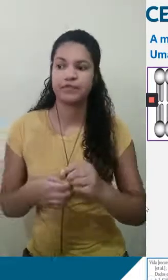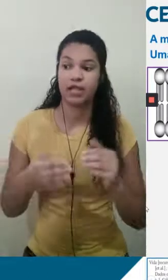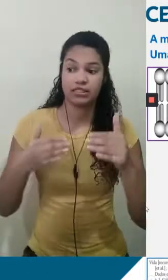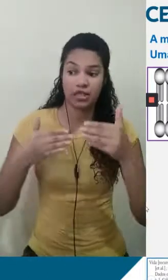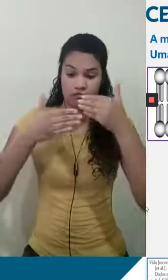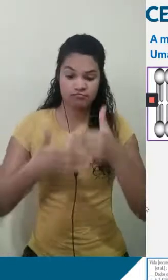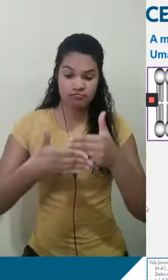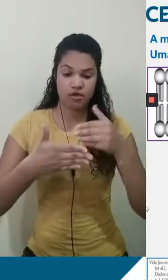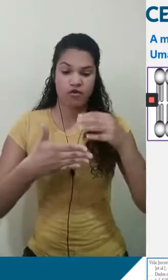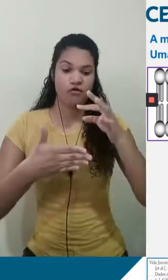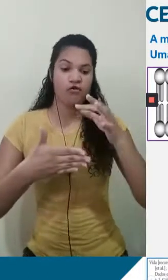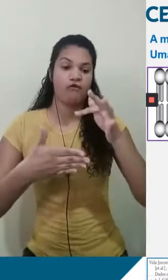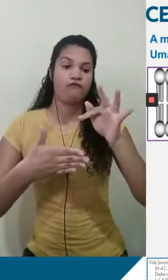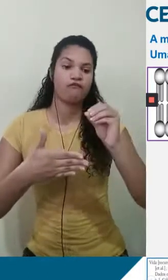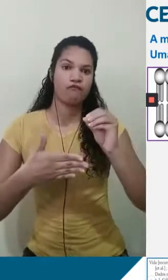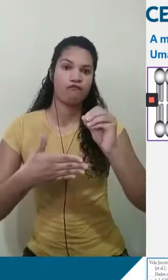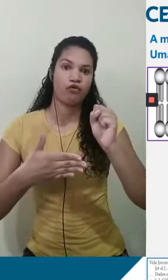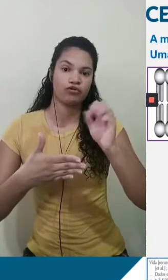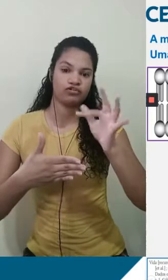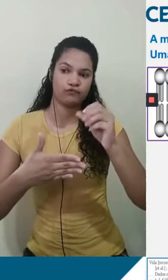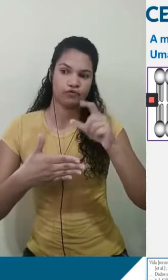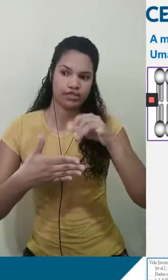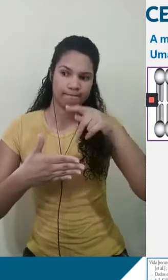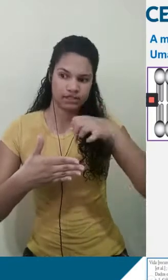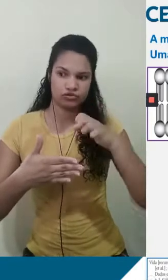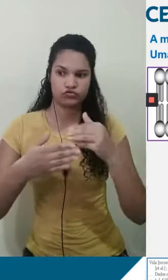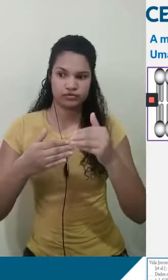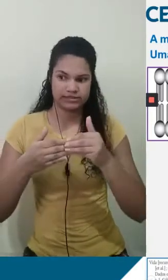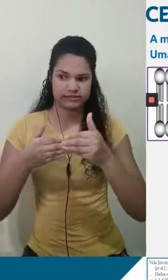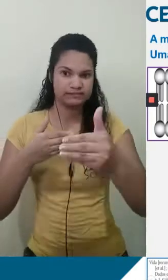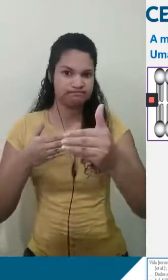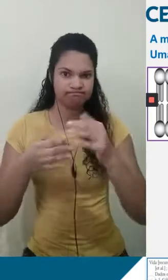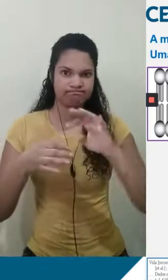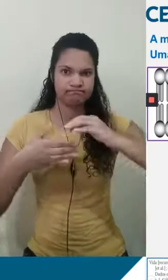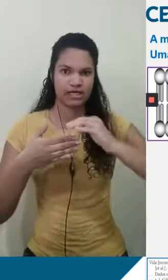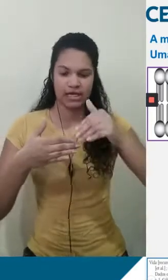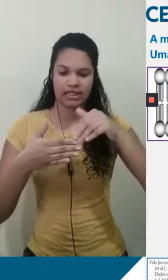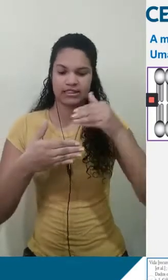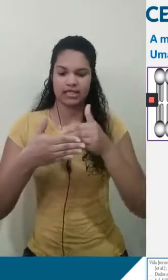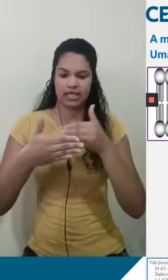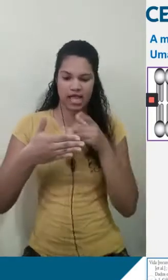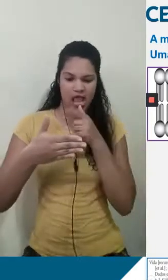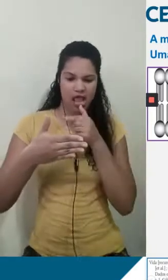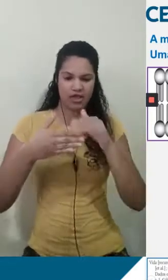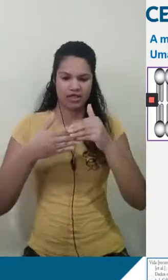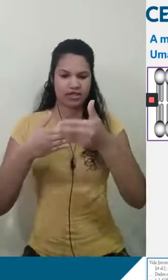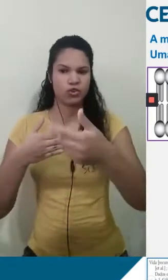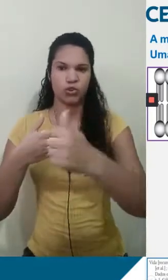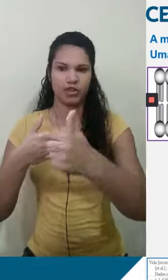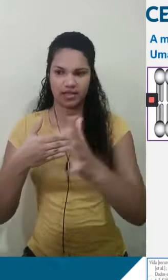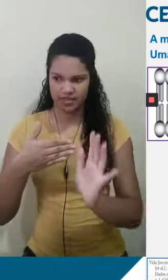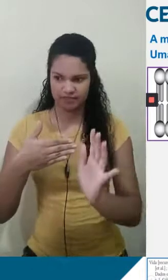hidrofílicas, são polares ou apolares. Hidrofílica porque tem afinidade com a água, e hidrofóbica tem aversão, medo,